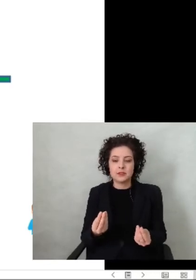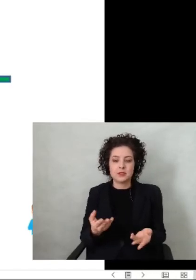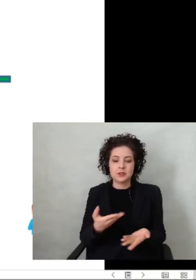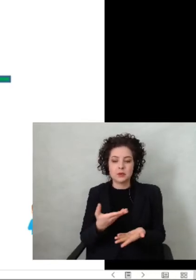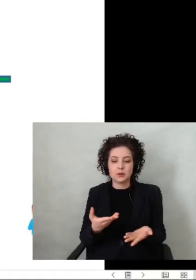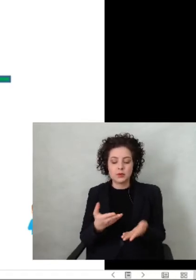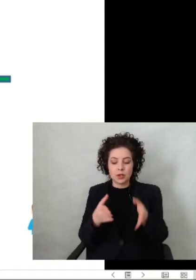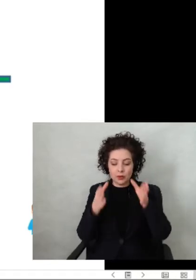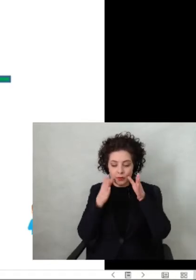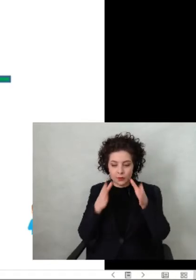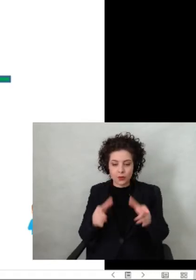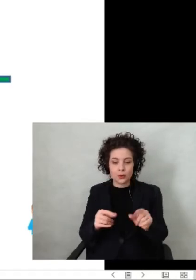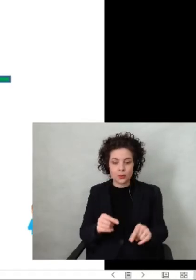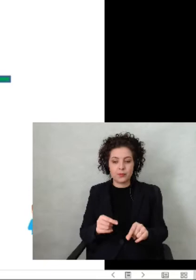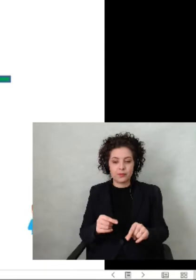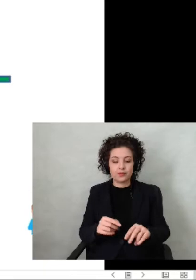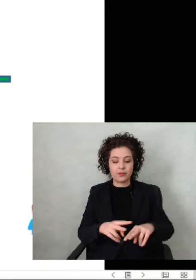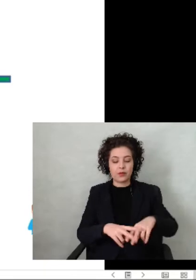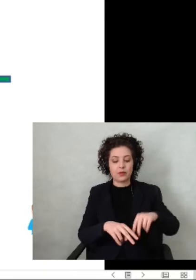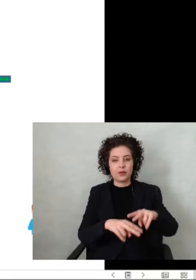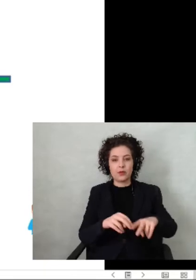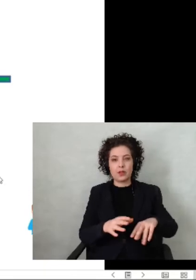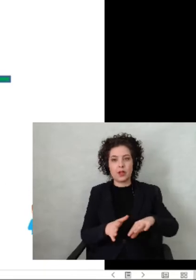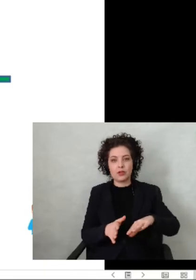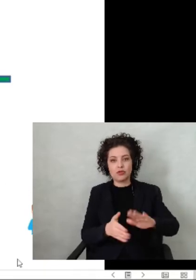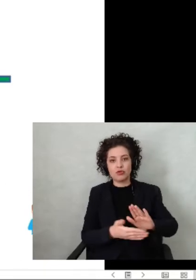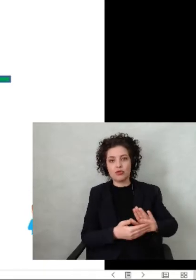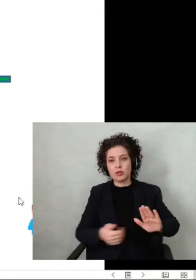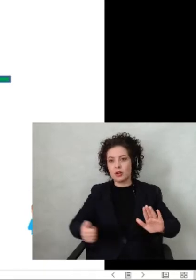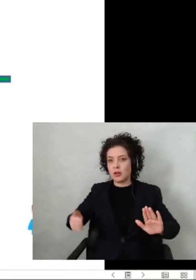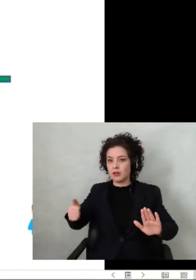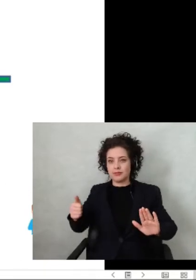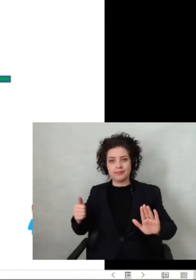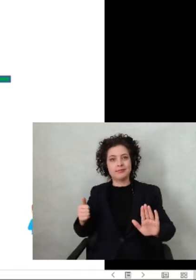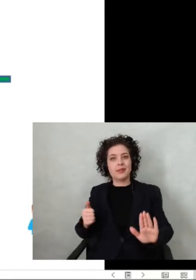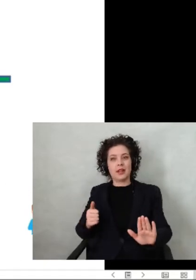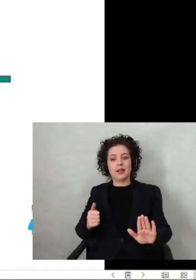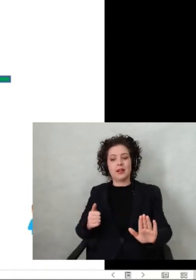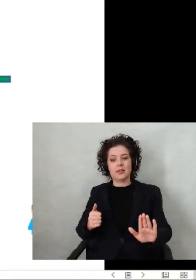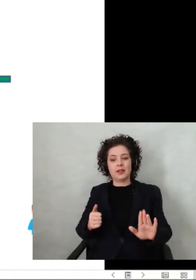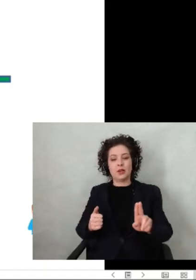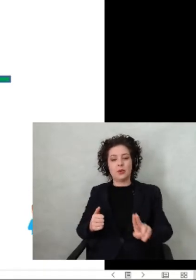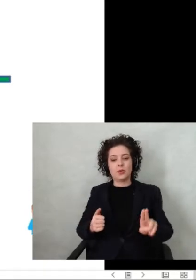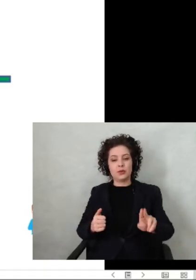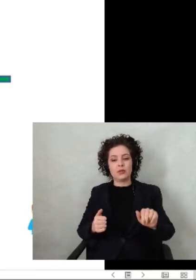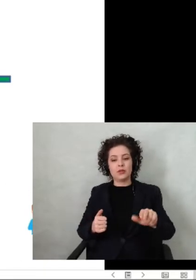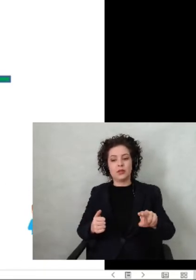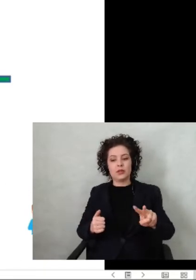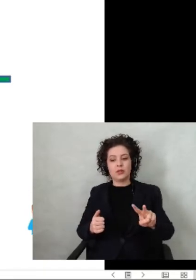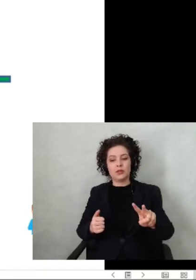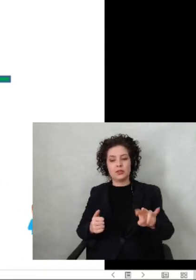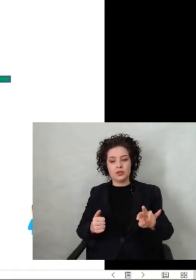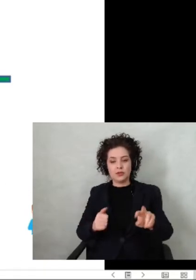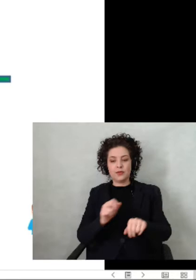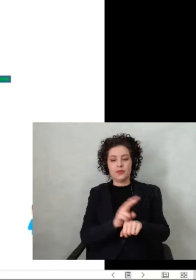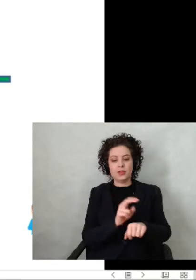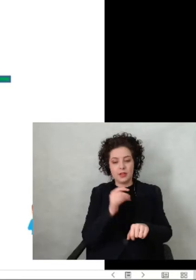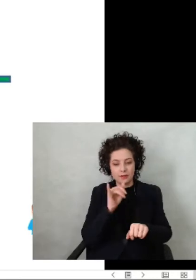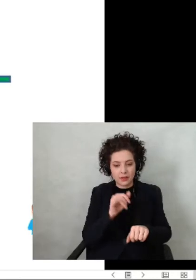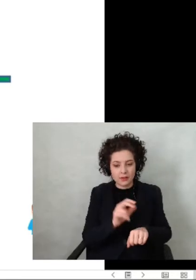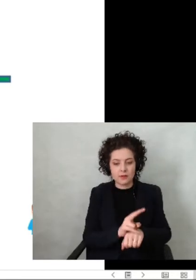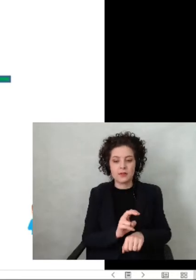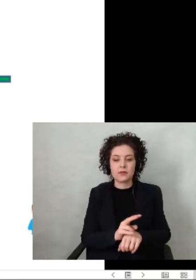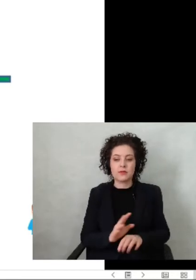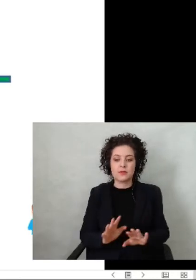em tirar a lenha da fogueira, que é o uso dos antivirais. Essa é a minha opinião. Tudo que a gente tem até hoje nessa doença é